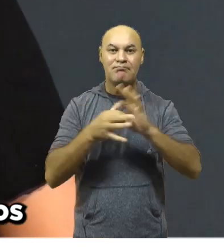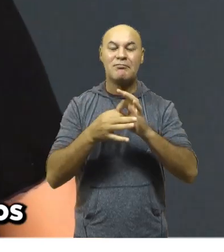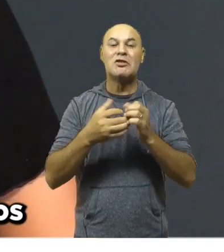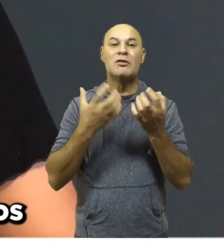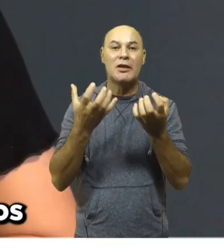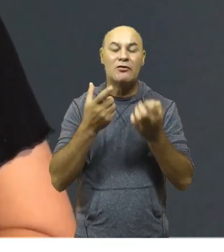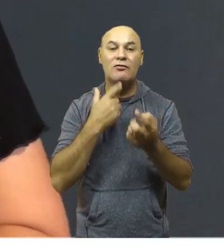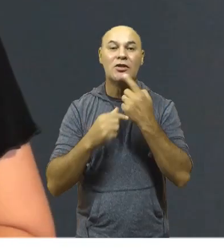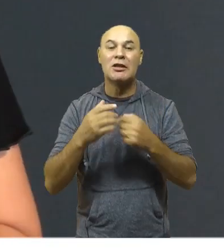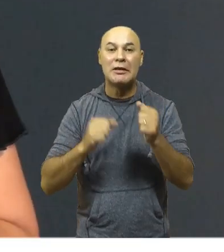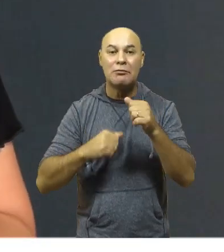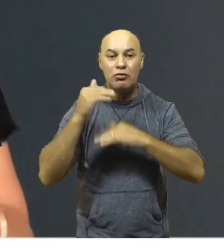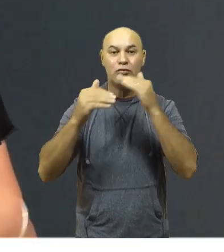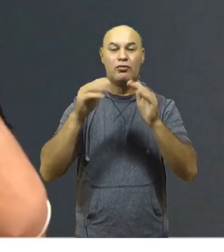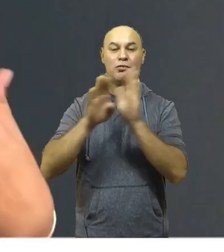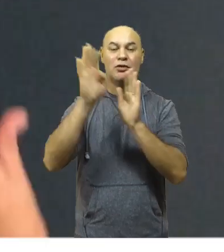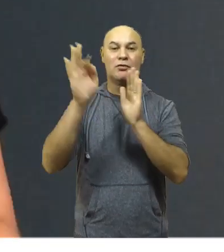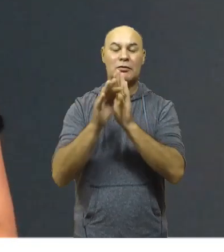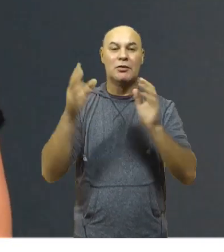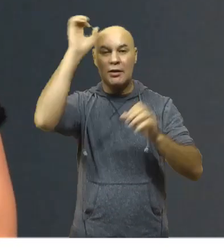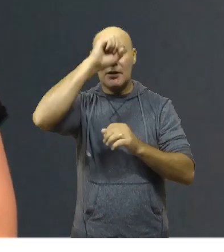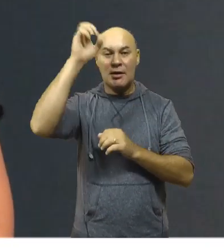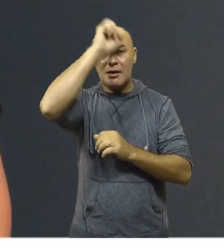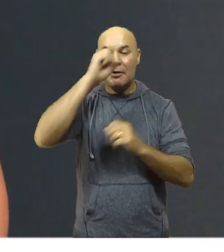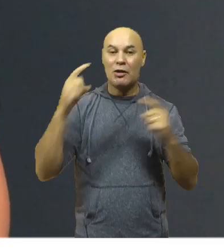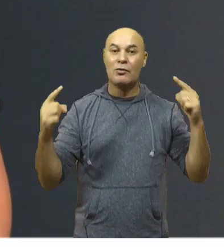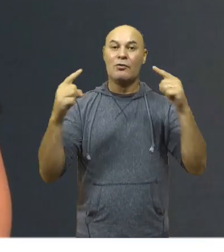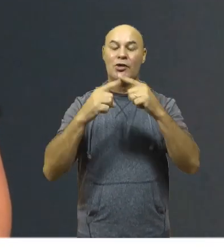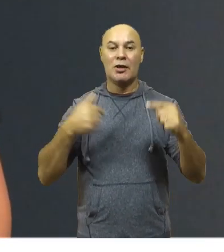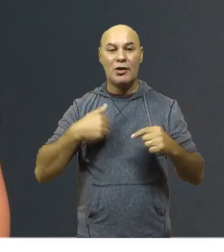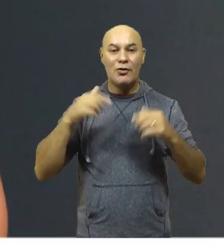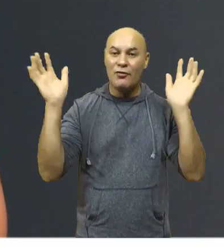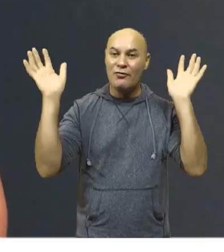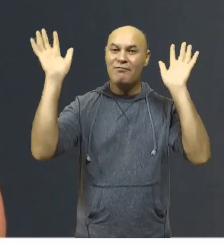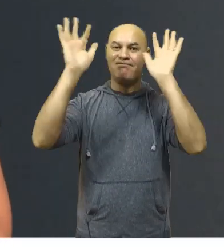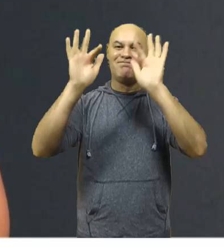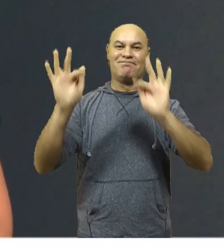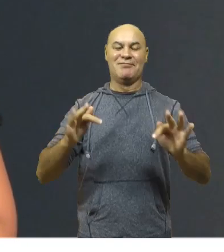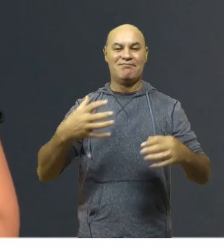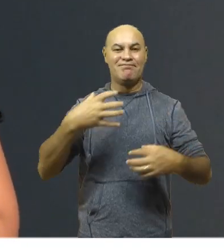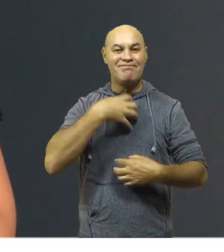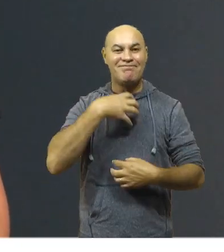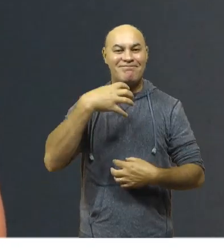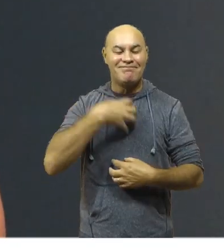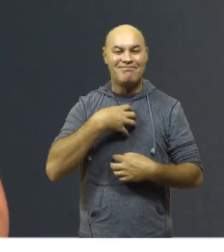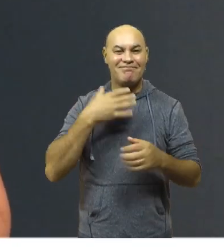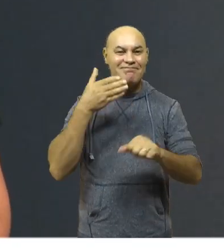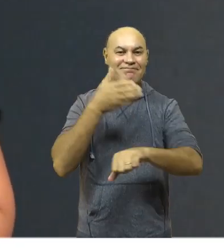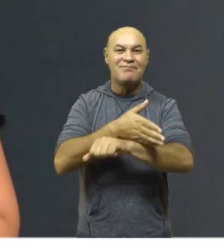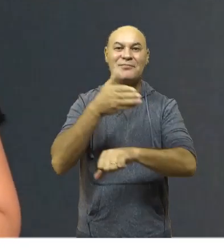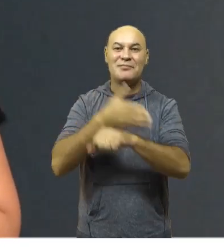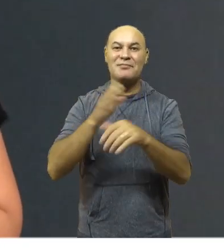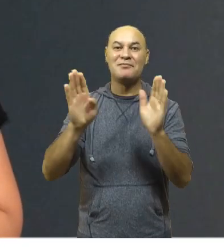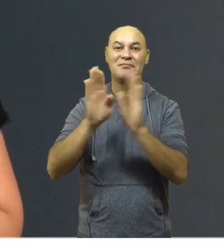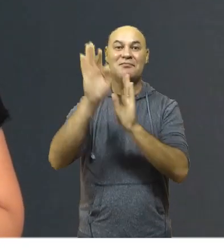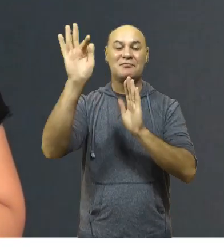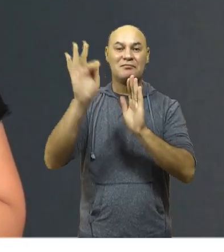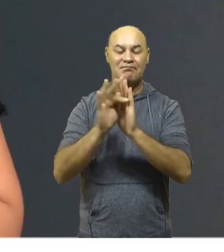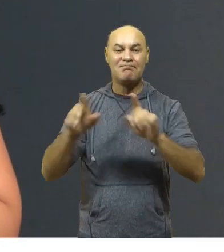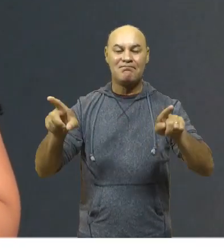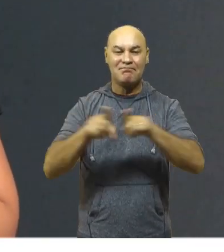esses princípios. Então eu sou uma pessoa muito feliz em participar da nossa igreja, em ser a